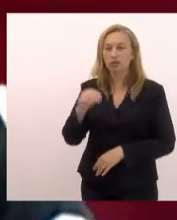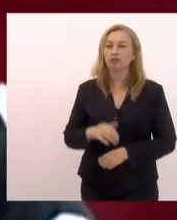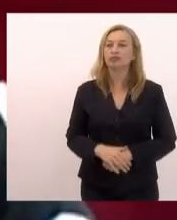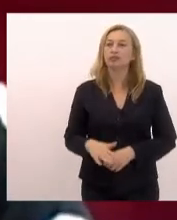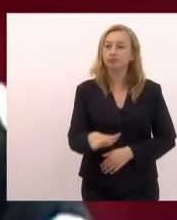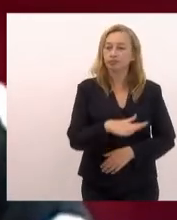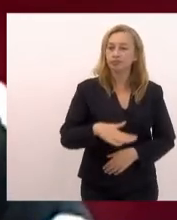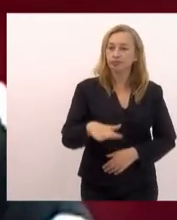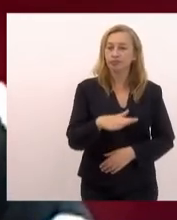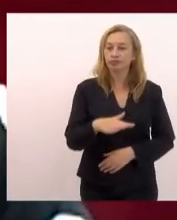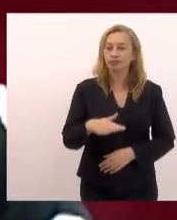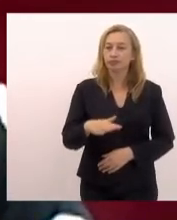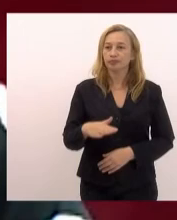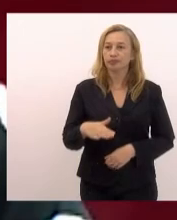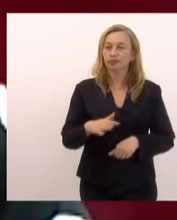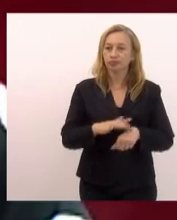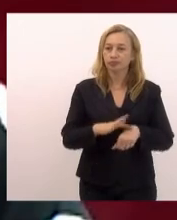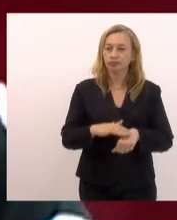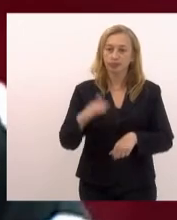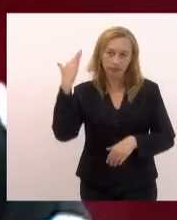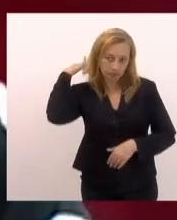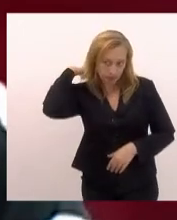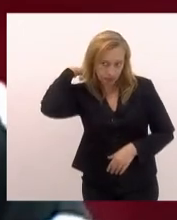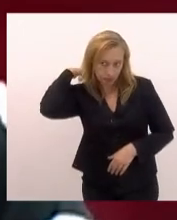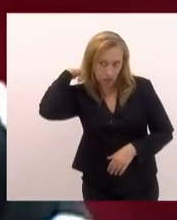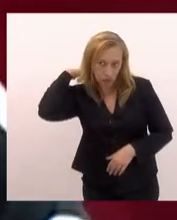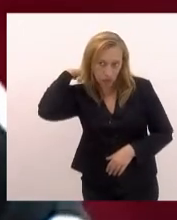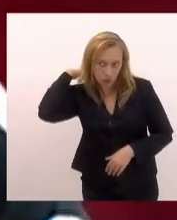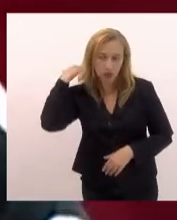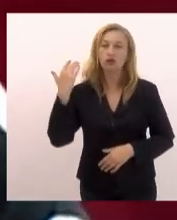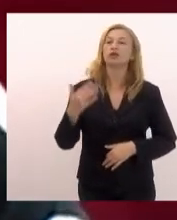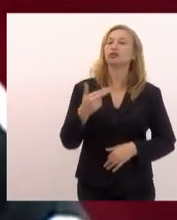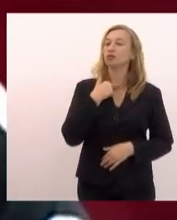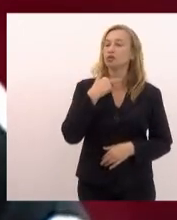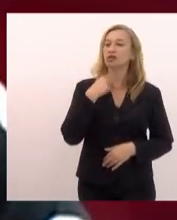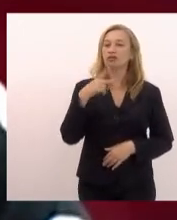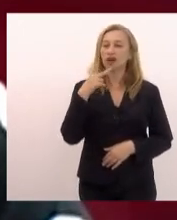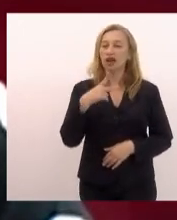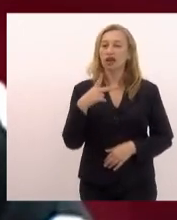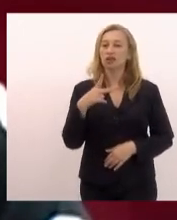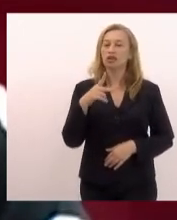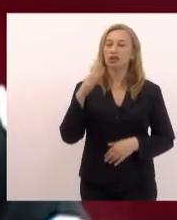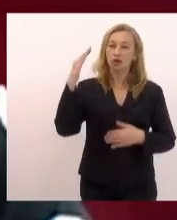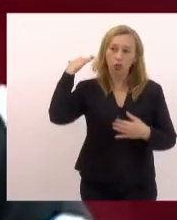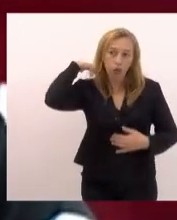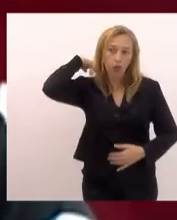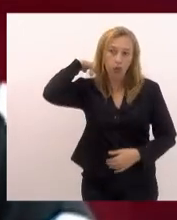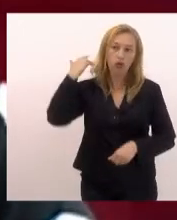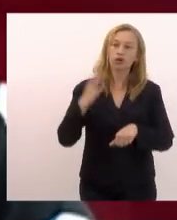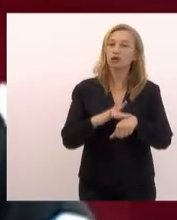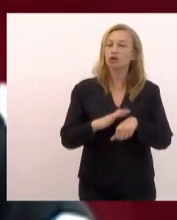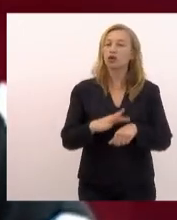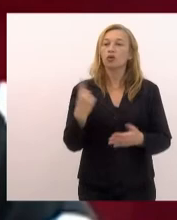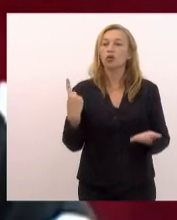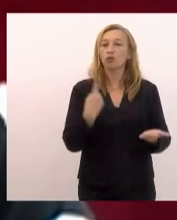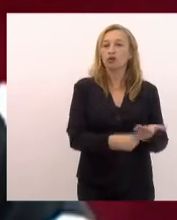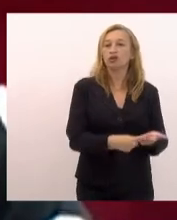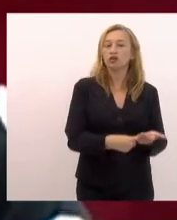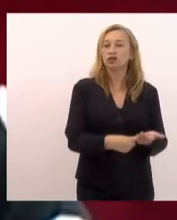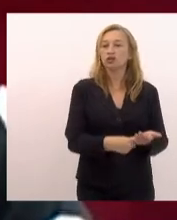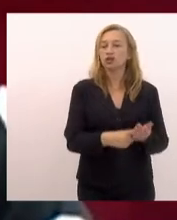a tuberculose, né? E não podemos falar de tuberculose sem lembrar aqui, né, os compromissos da